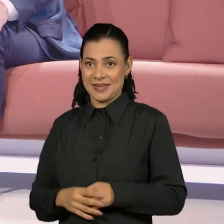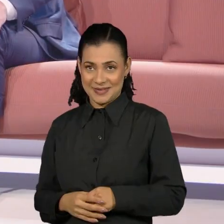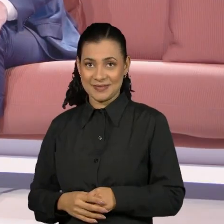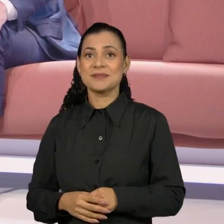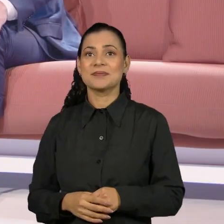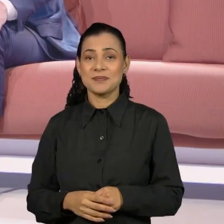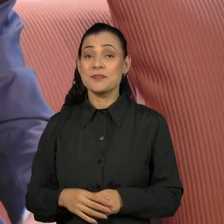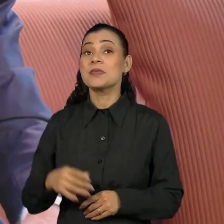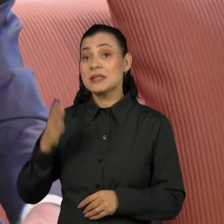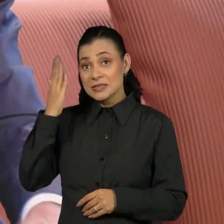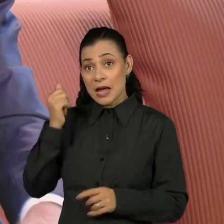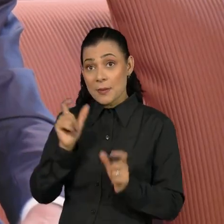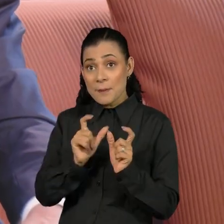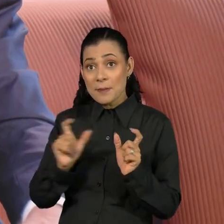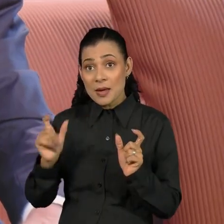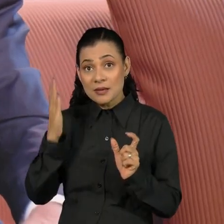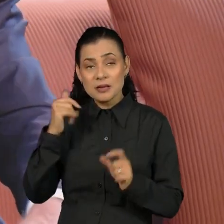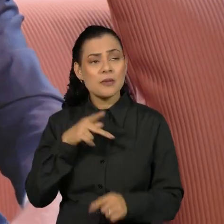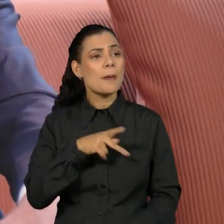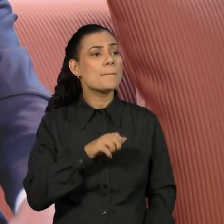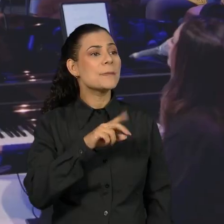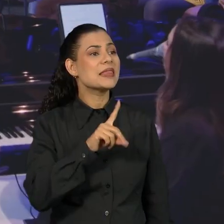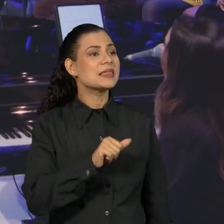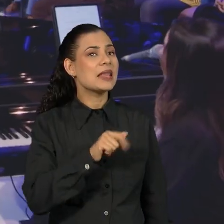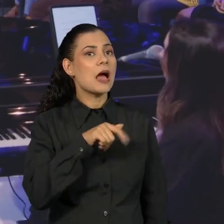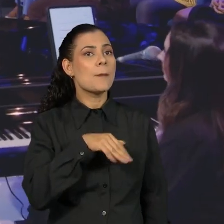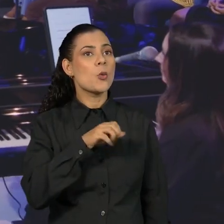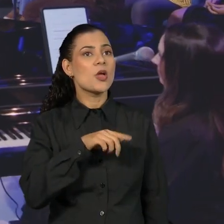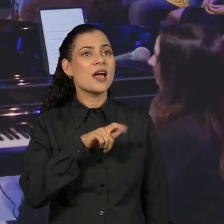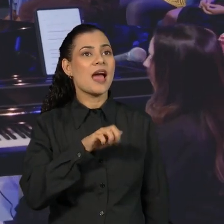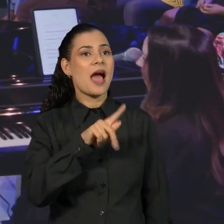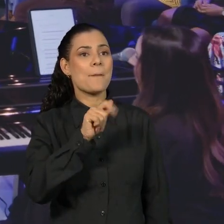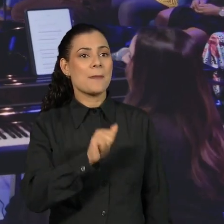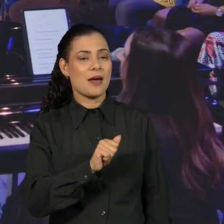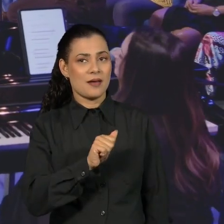Pindamonhangaba. Que quer dizer Vocês sabem falar esse nome?